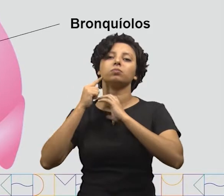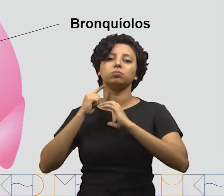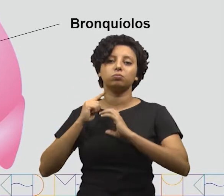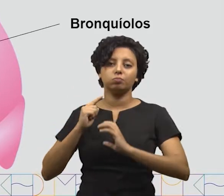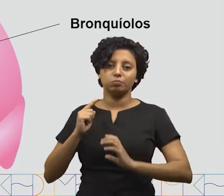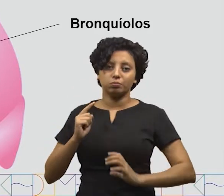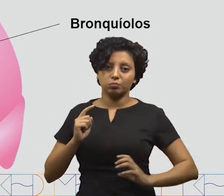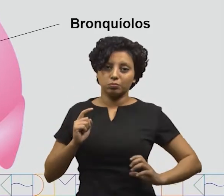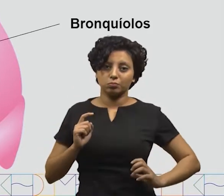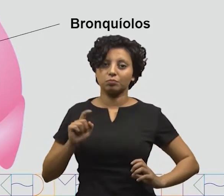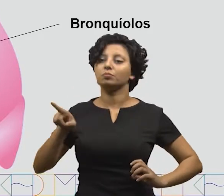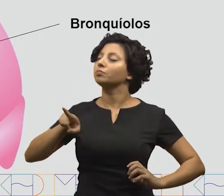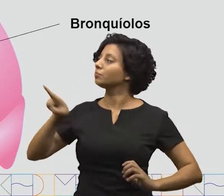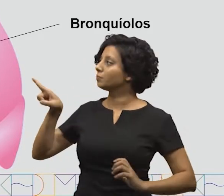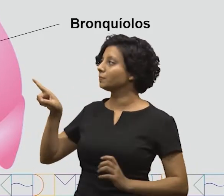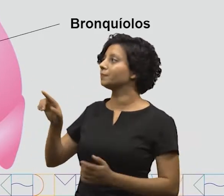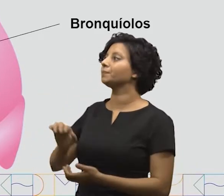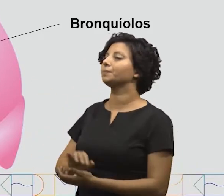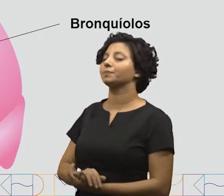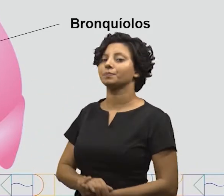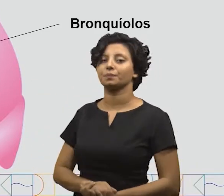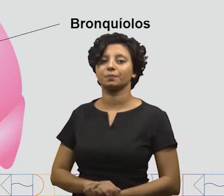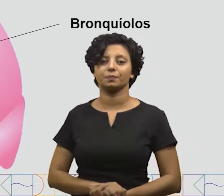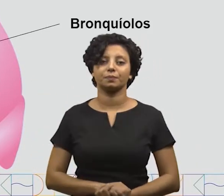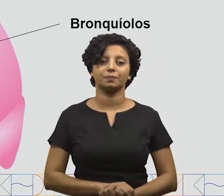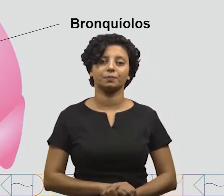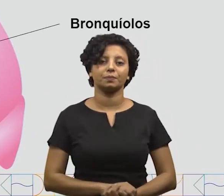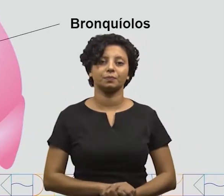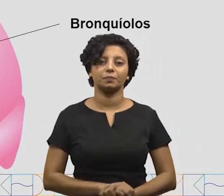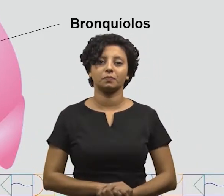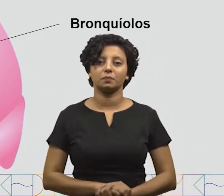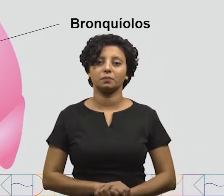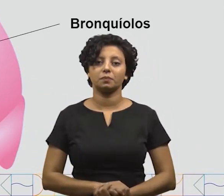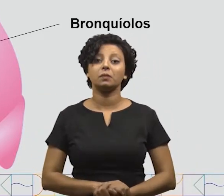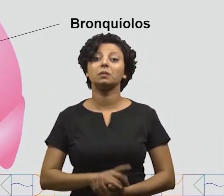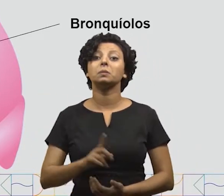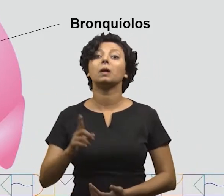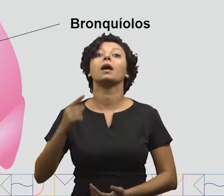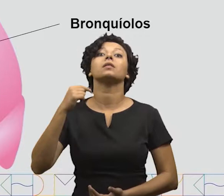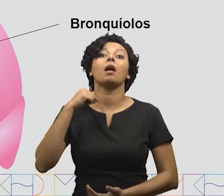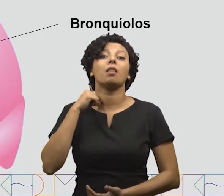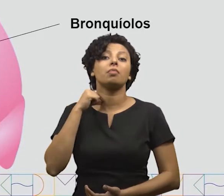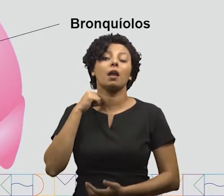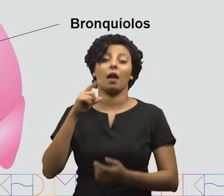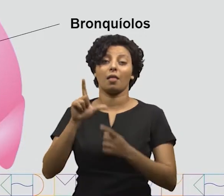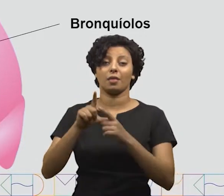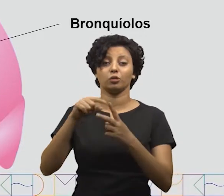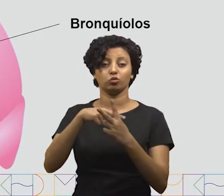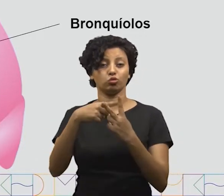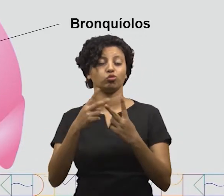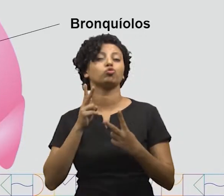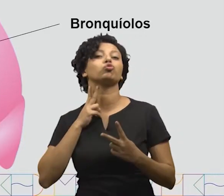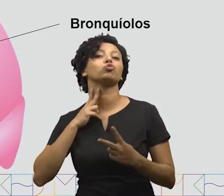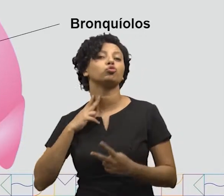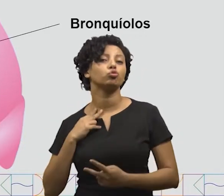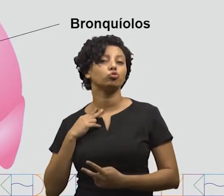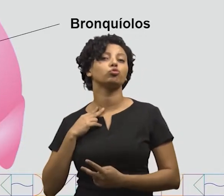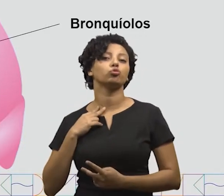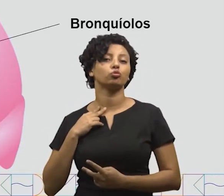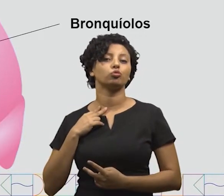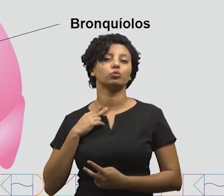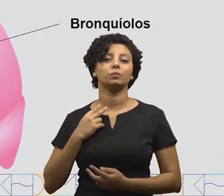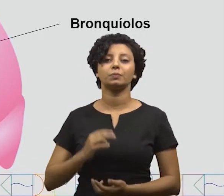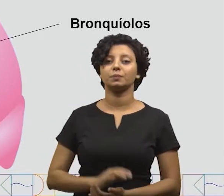pela faringe, laringe, traqueia. A traqueia, que por sua vez se divide em dois ramos chamados de